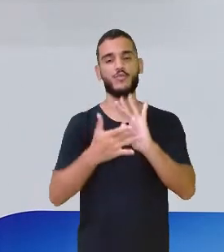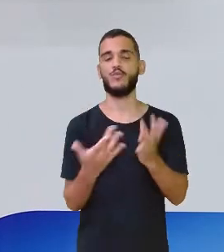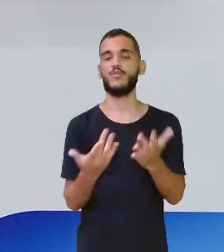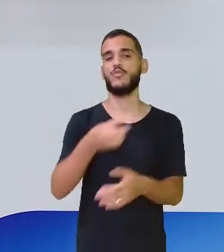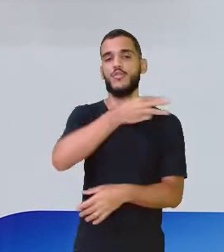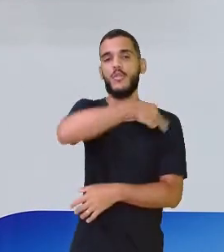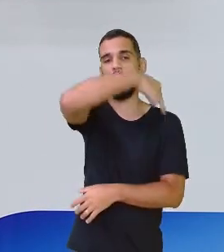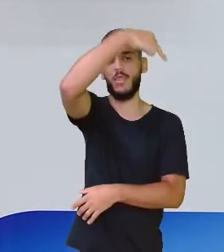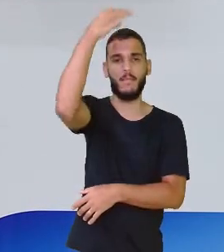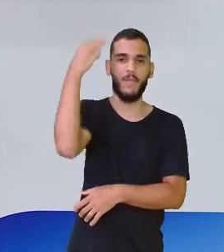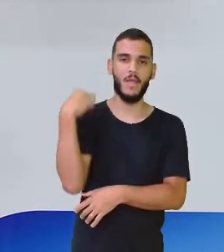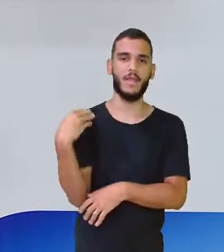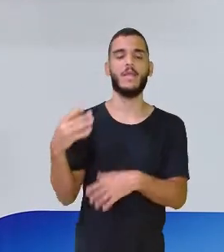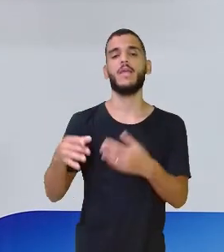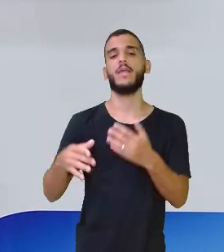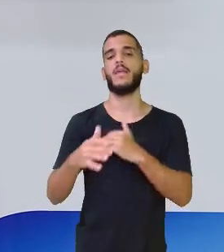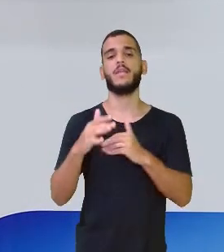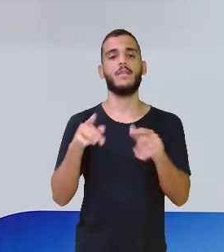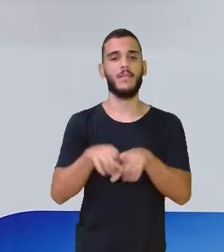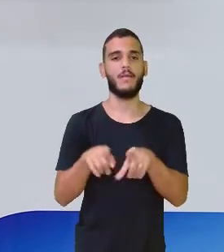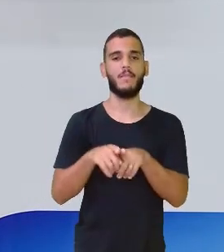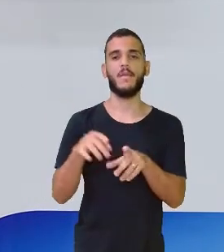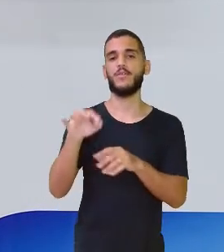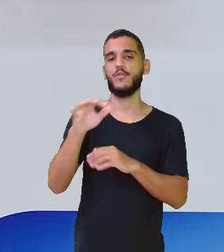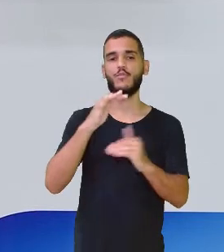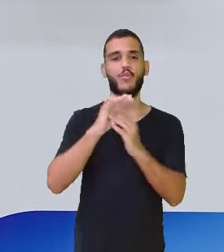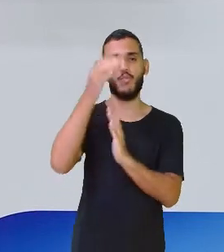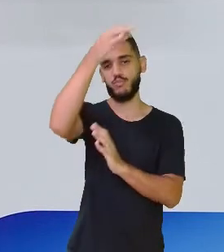Virgem Maria, dos santos, santas católicos, né?